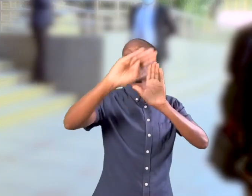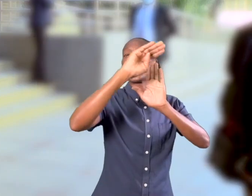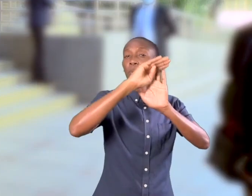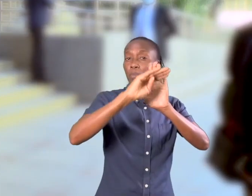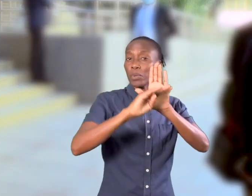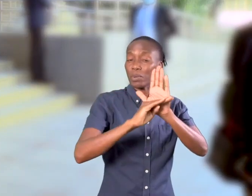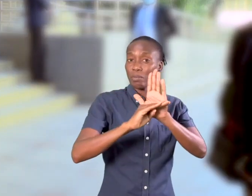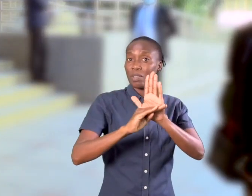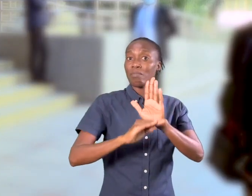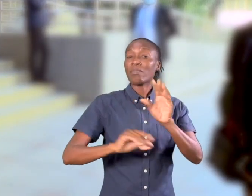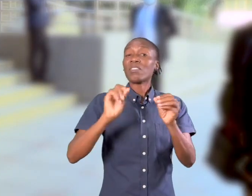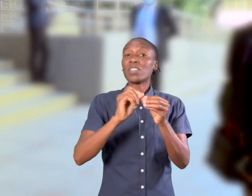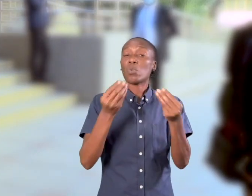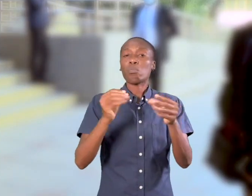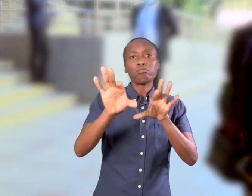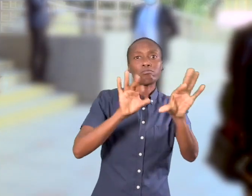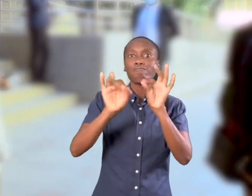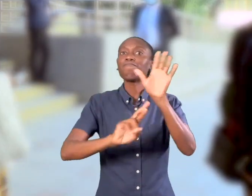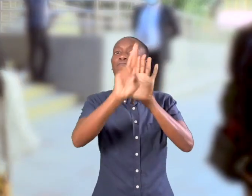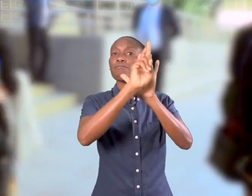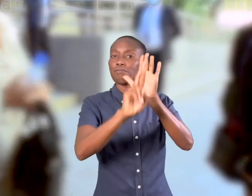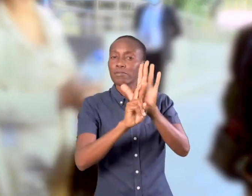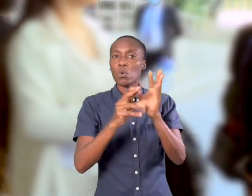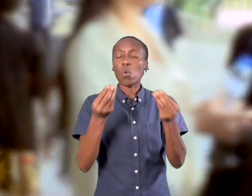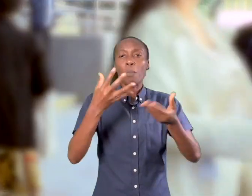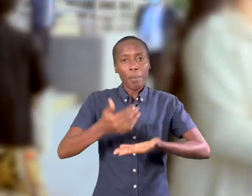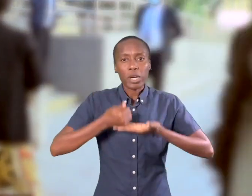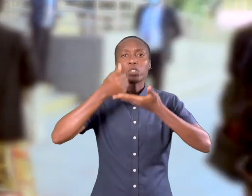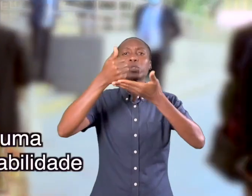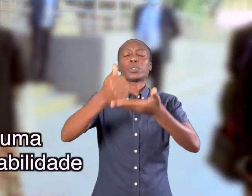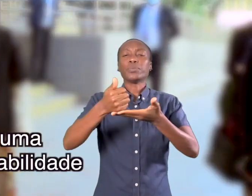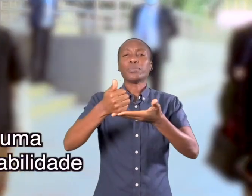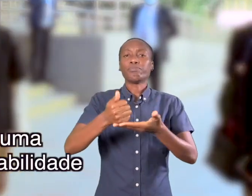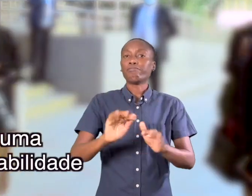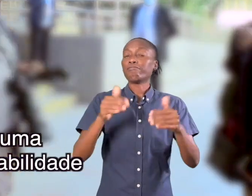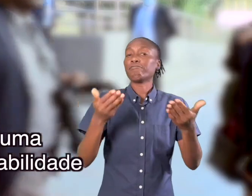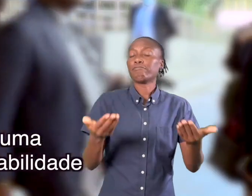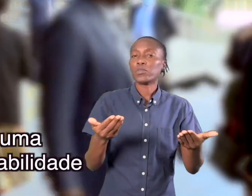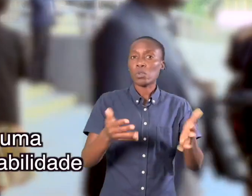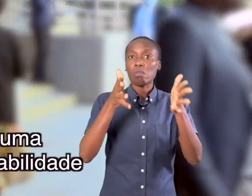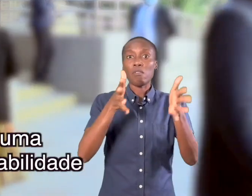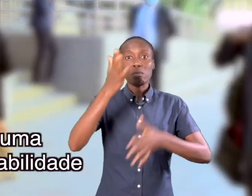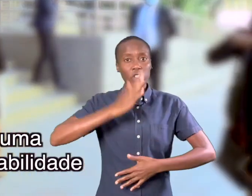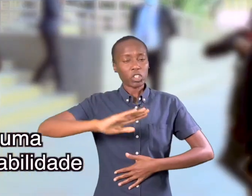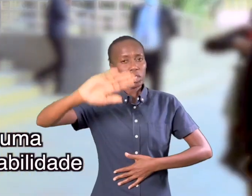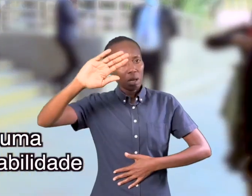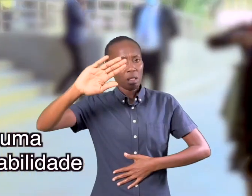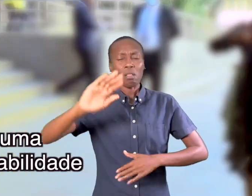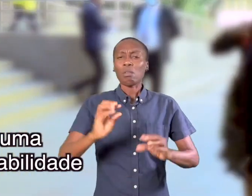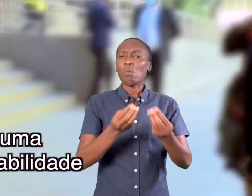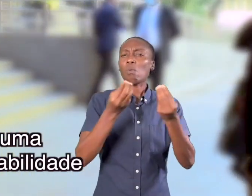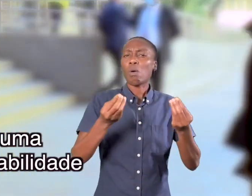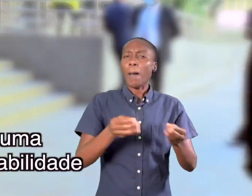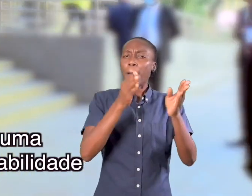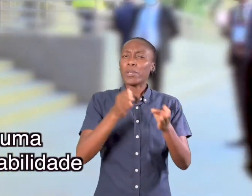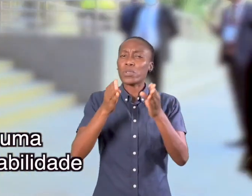desses programas tem critérios de elegibilidade para poder fazer parte como beneficiário. Mas em linhas gerais é que tem que ser uma